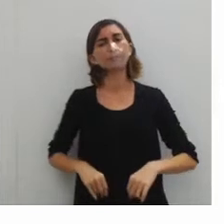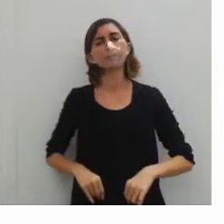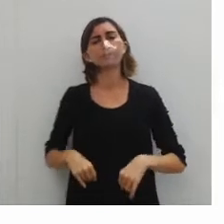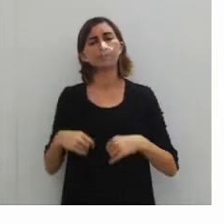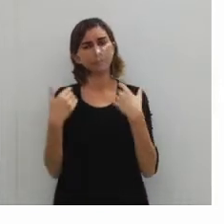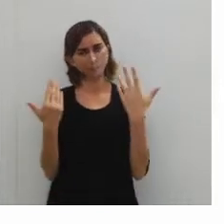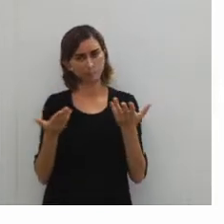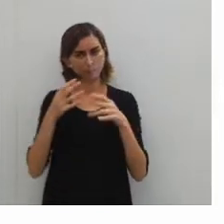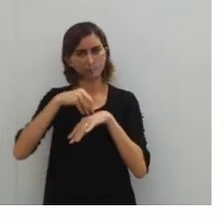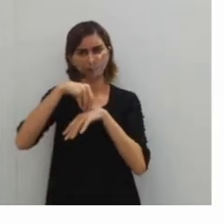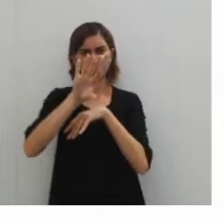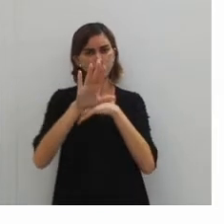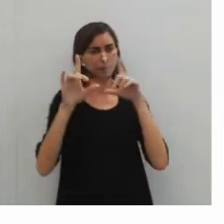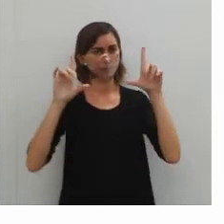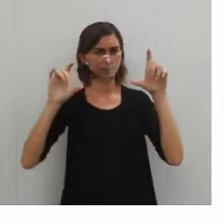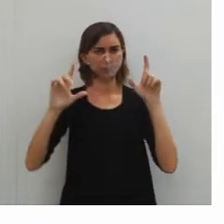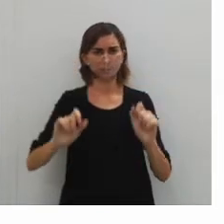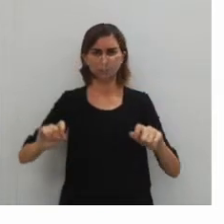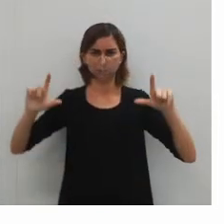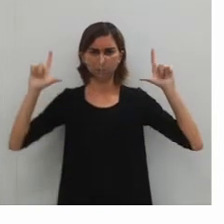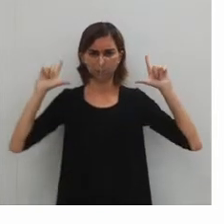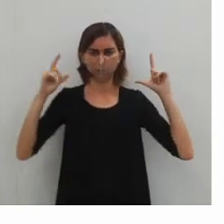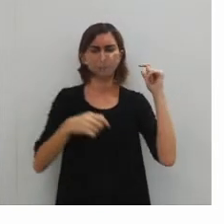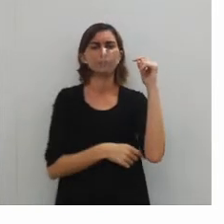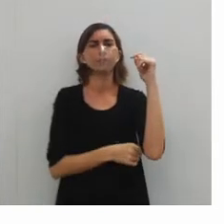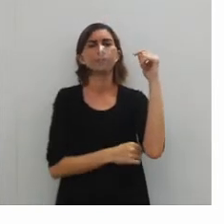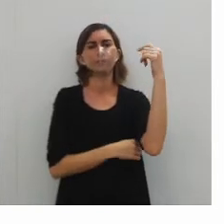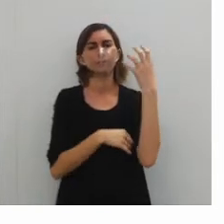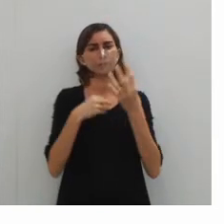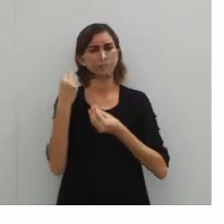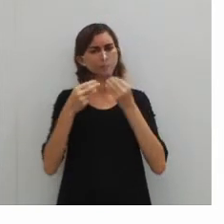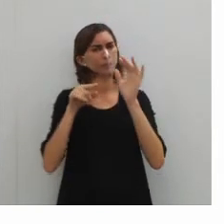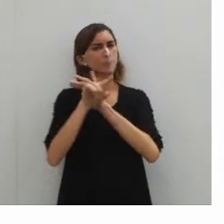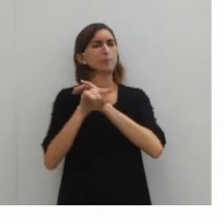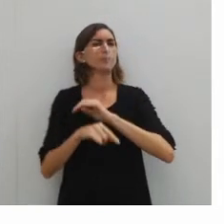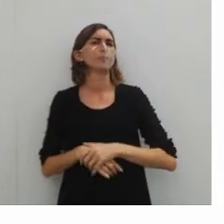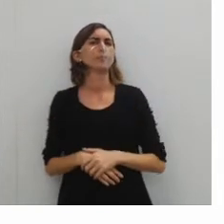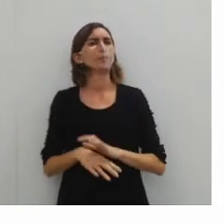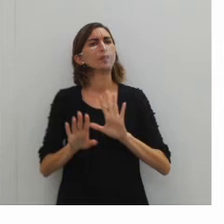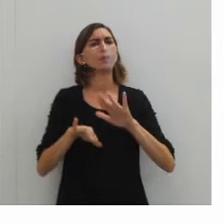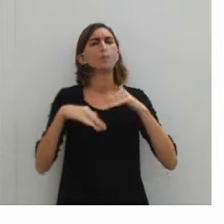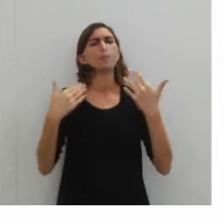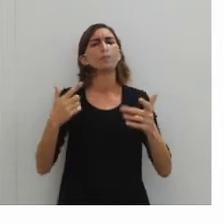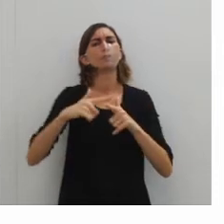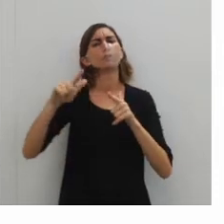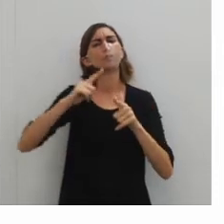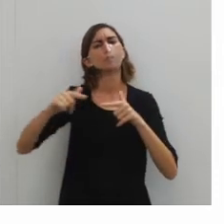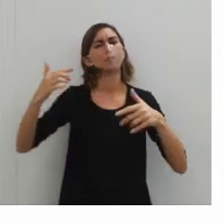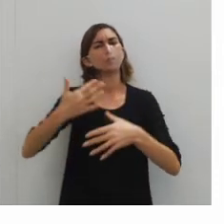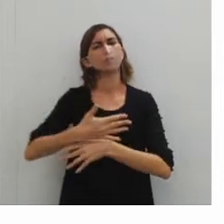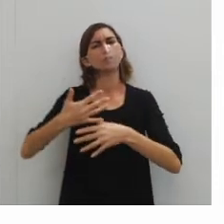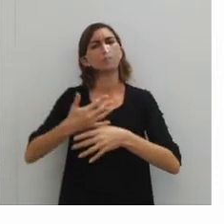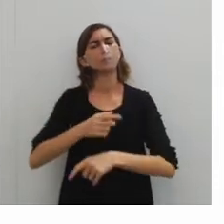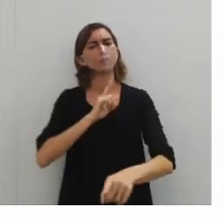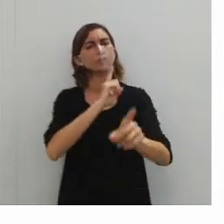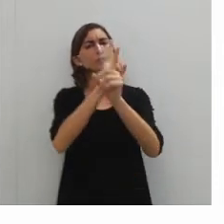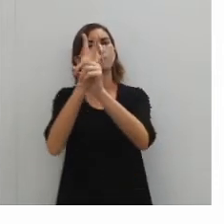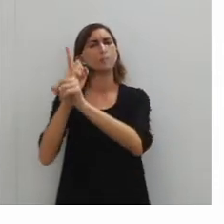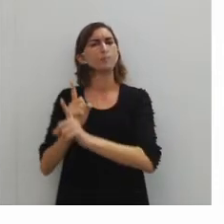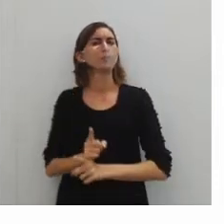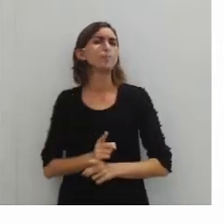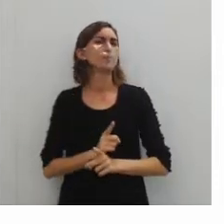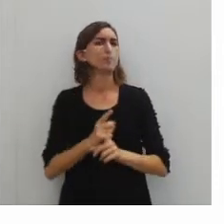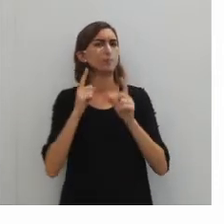Então, trago aqui esta imagem com uma pergunta. Quais os problemas urbanos que podemos observar